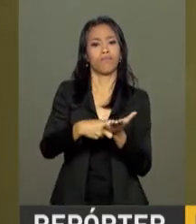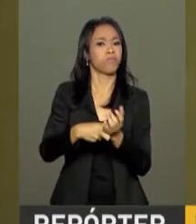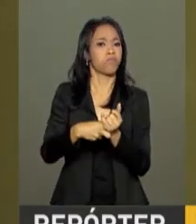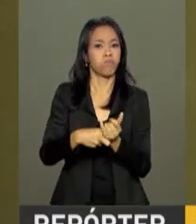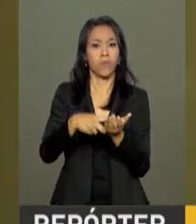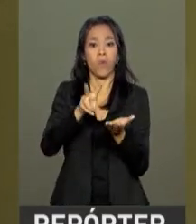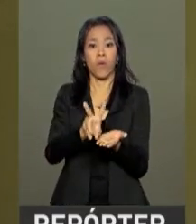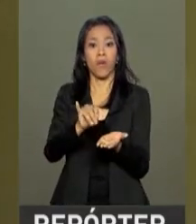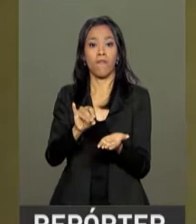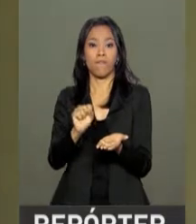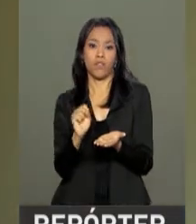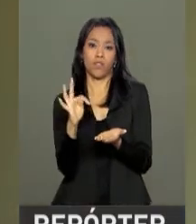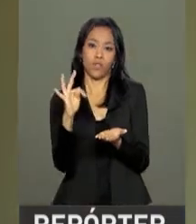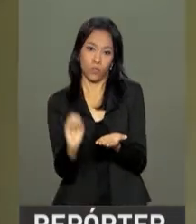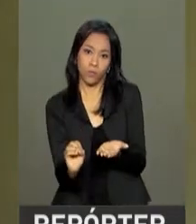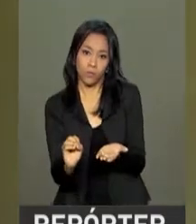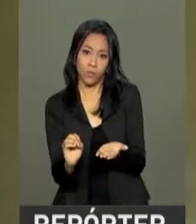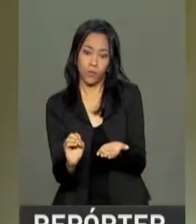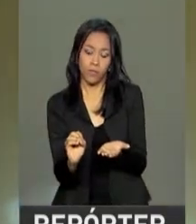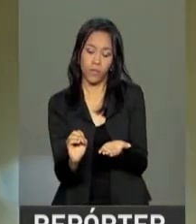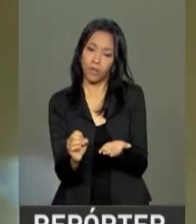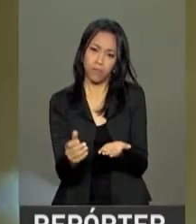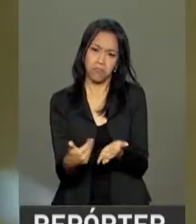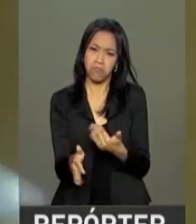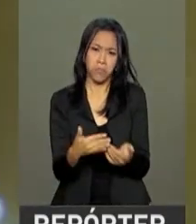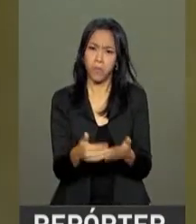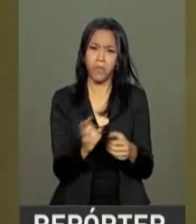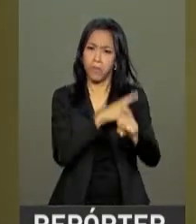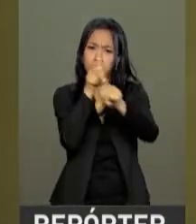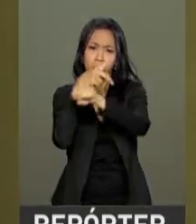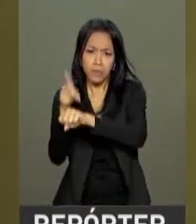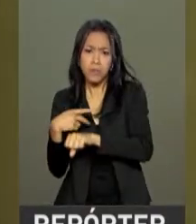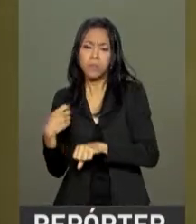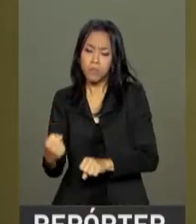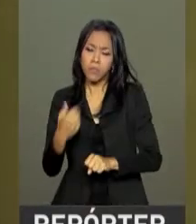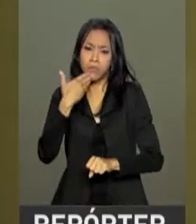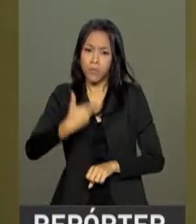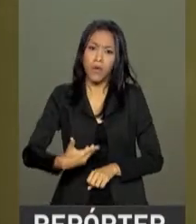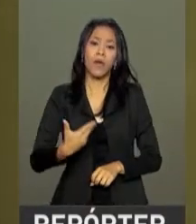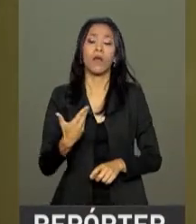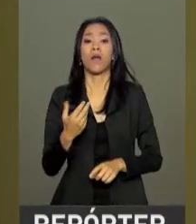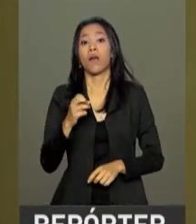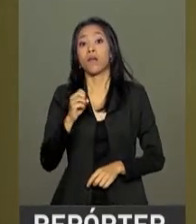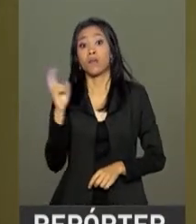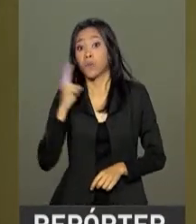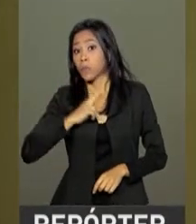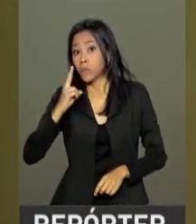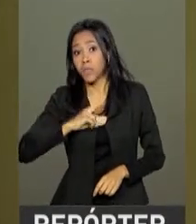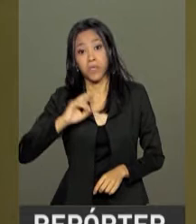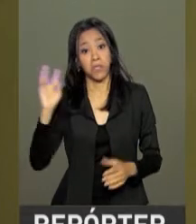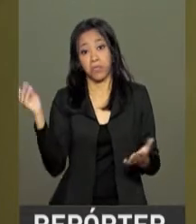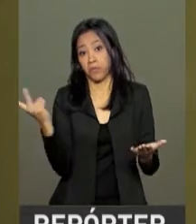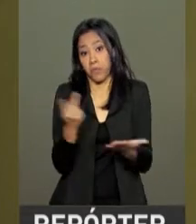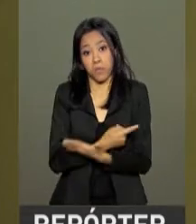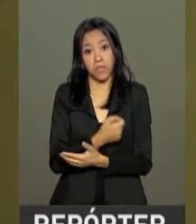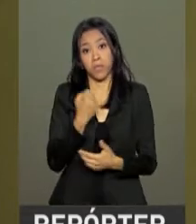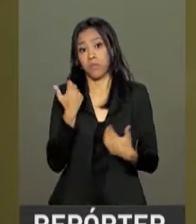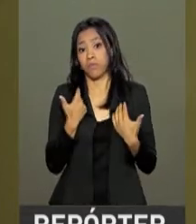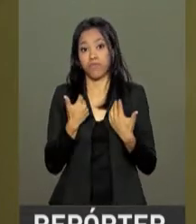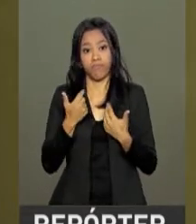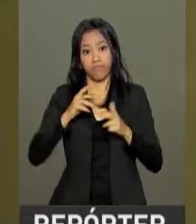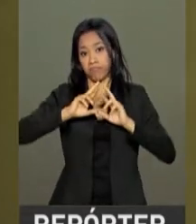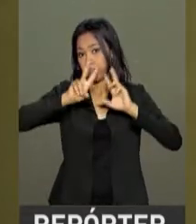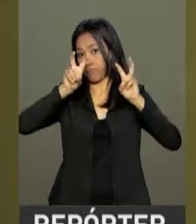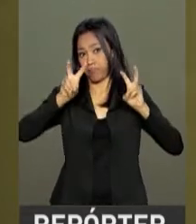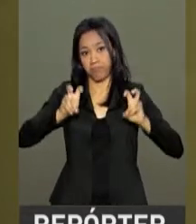concedido ou apátrida ou nacional de qualquer país em situação de grave o eminente instabilidade institucional de